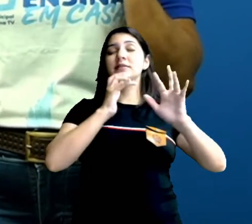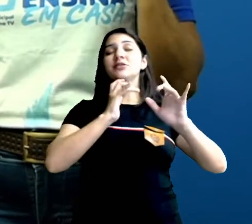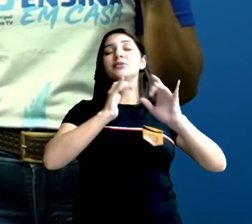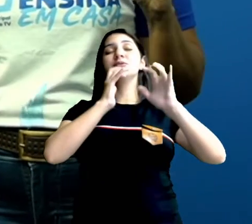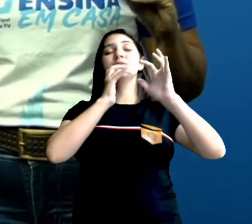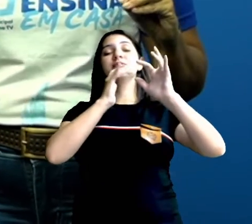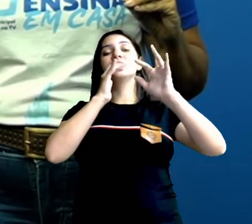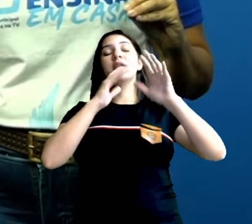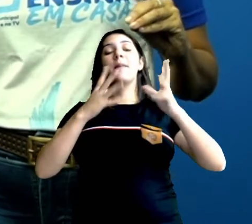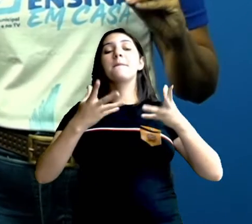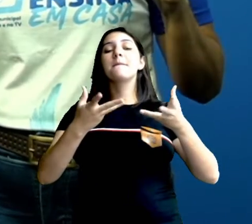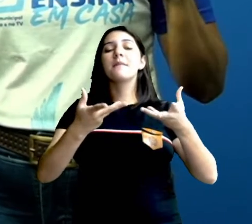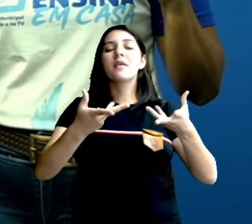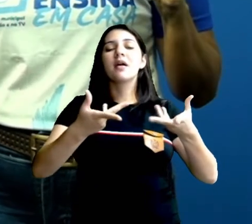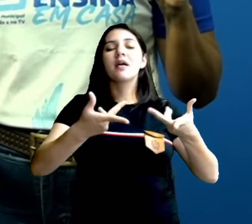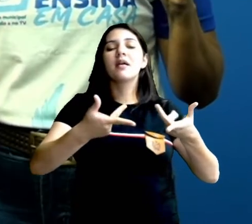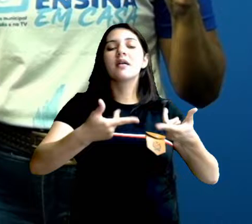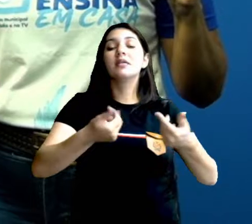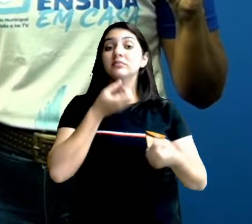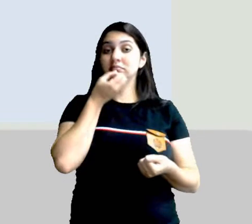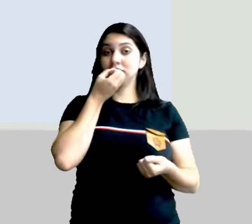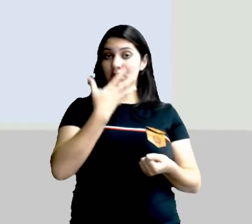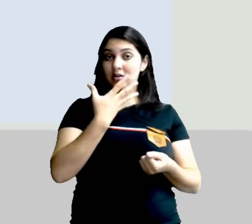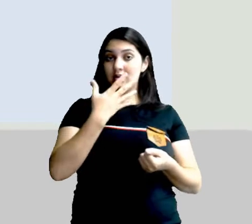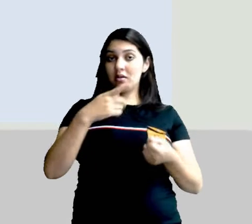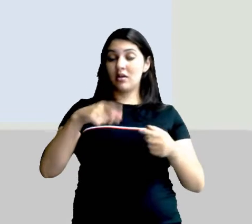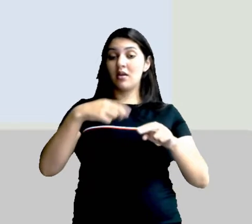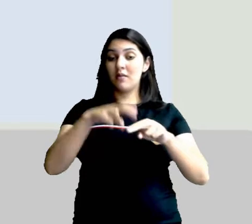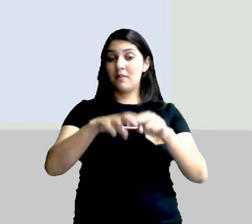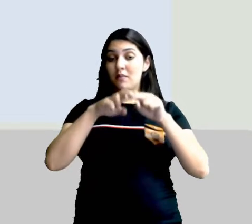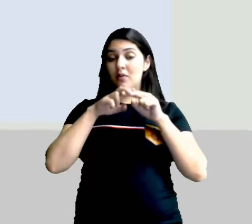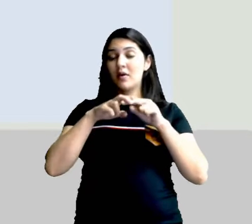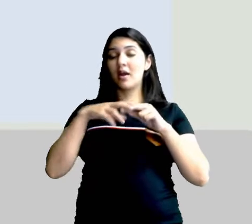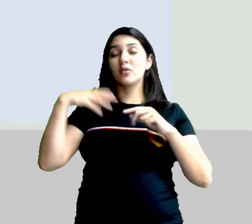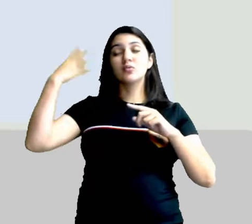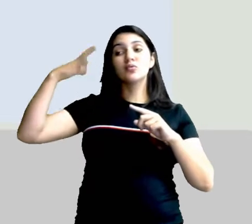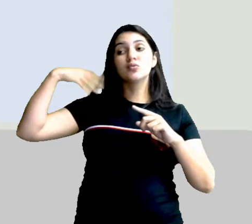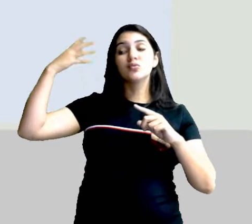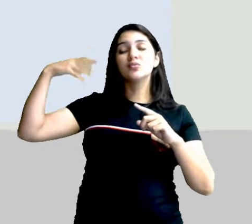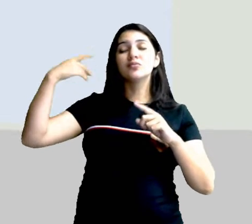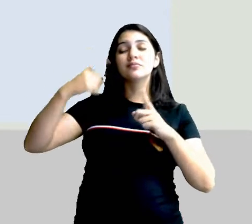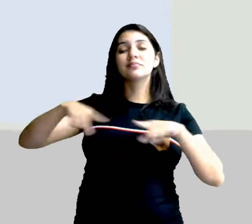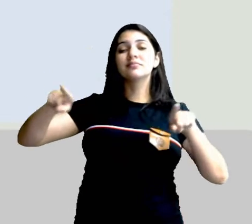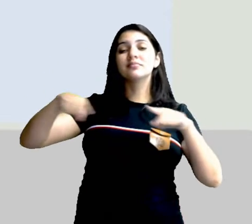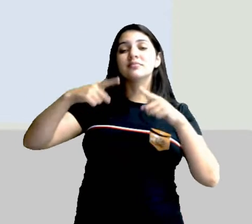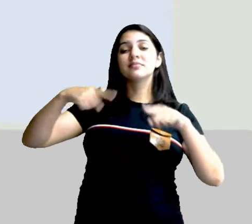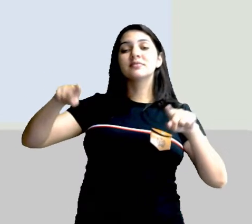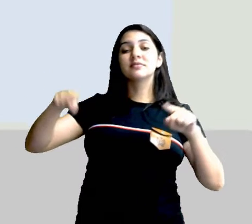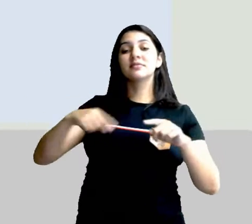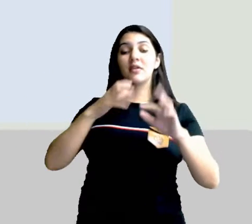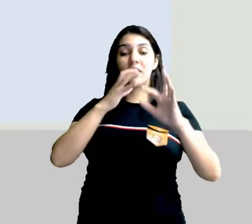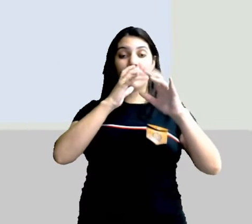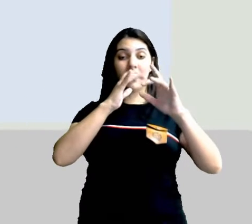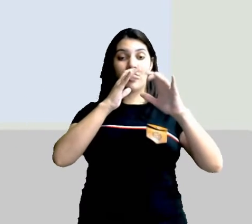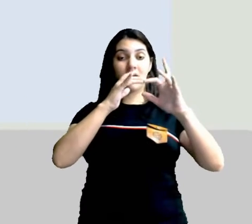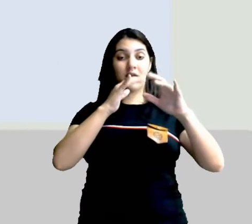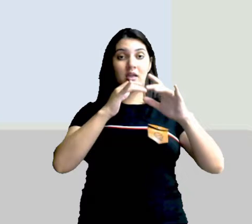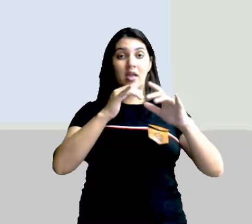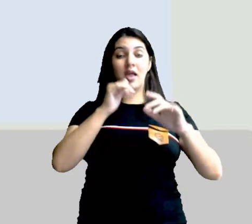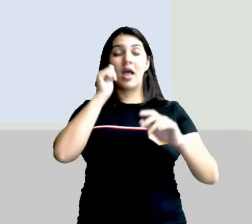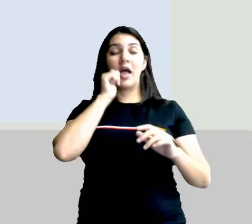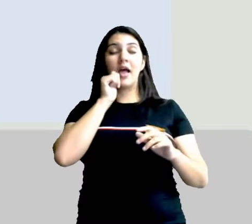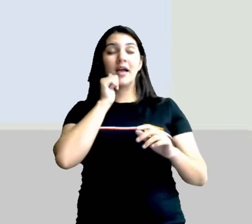flauta maravilhosamente bem. Por causa dos sons melodiosos de sua flauta, era cobiçado